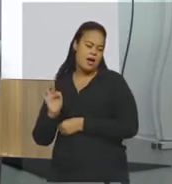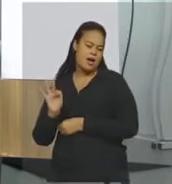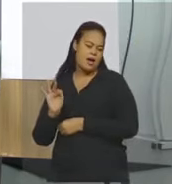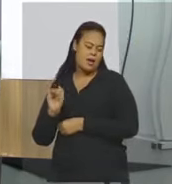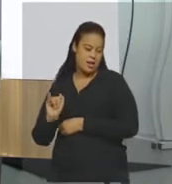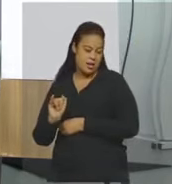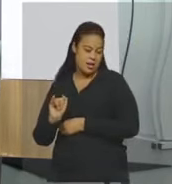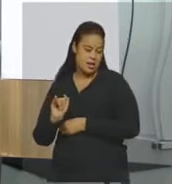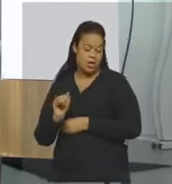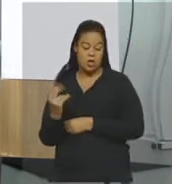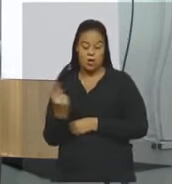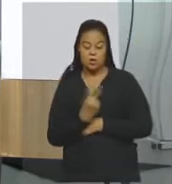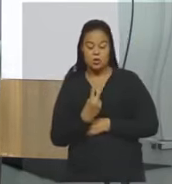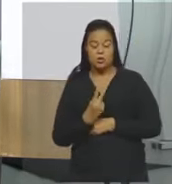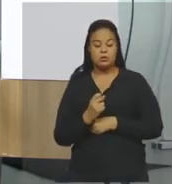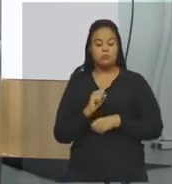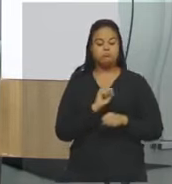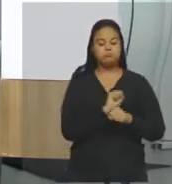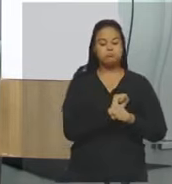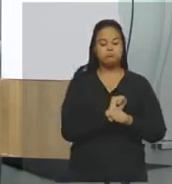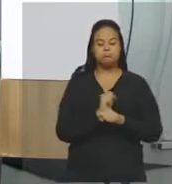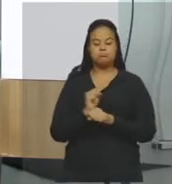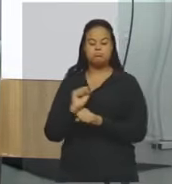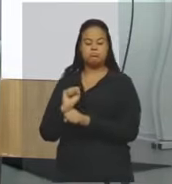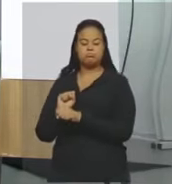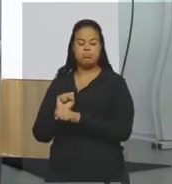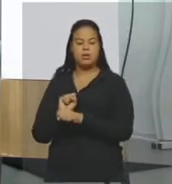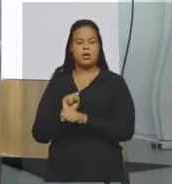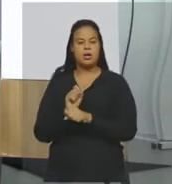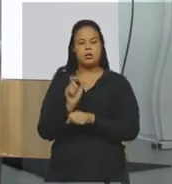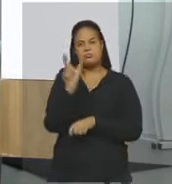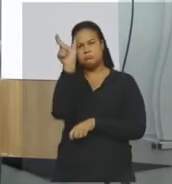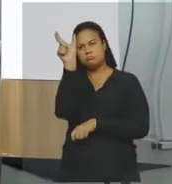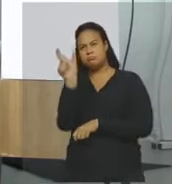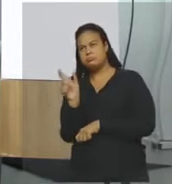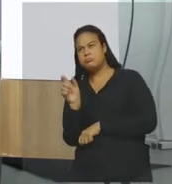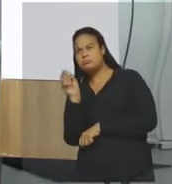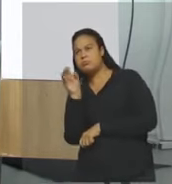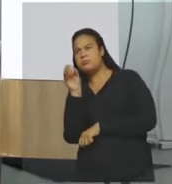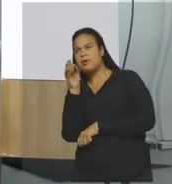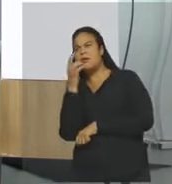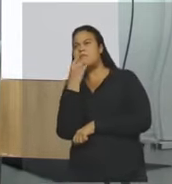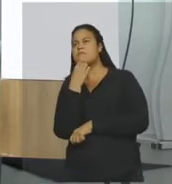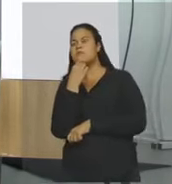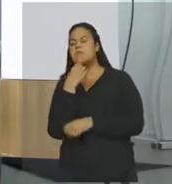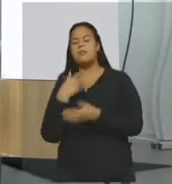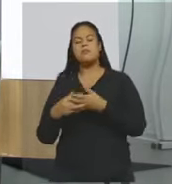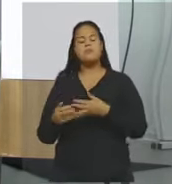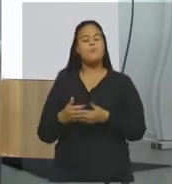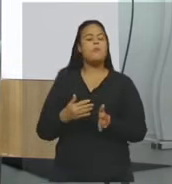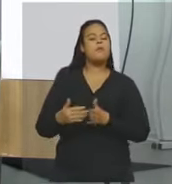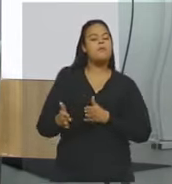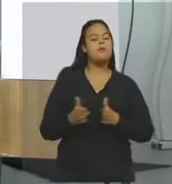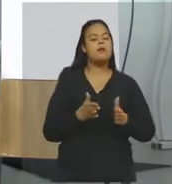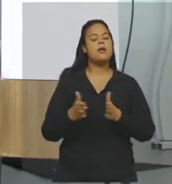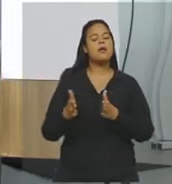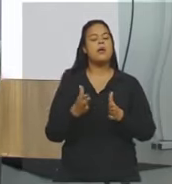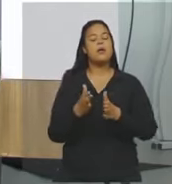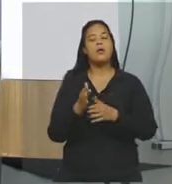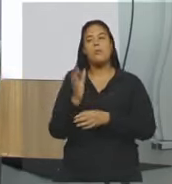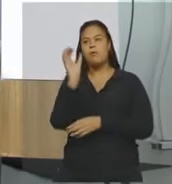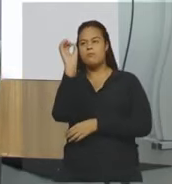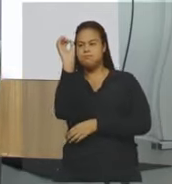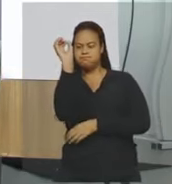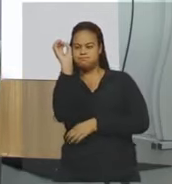estão parados no mesmo local, um sinal vermelho, numa rua qualquer, e de repente o sinal de vermelho passa para